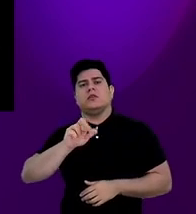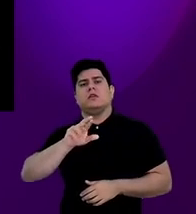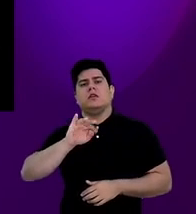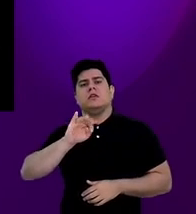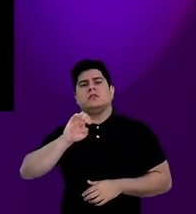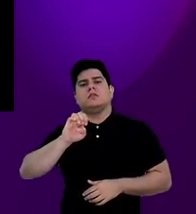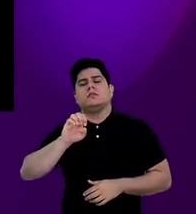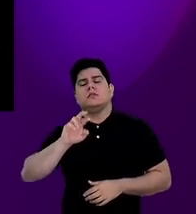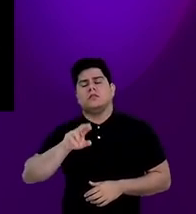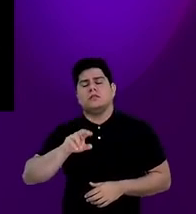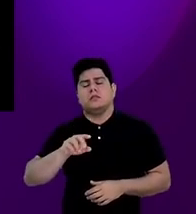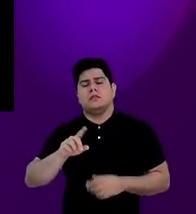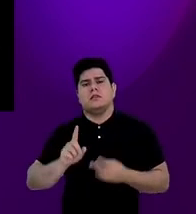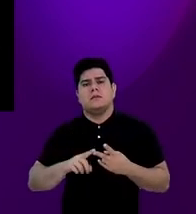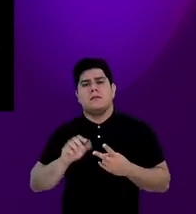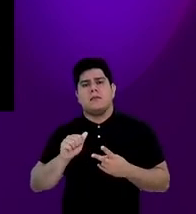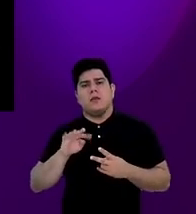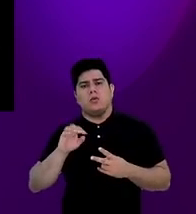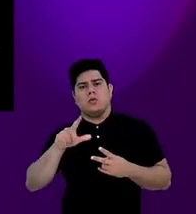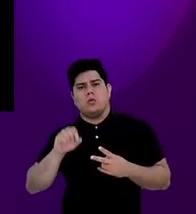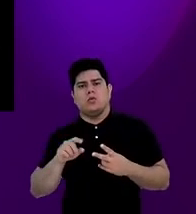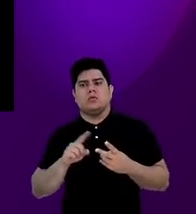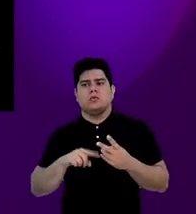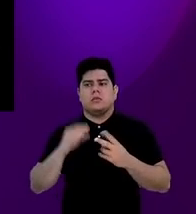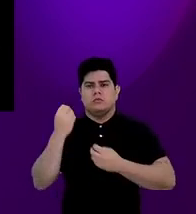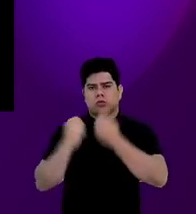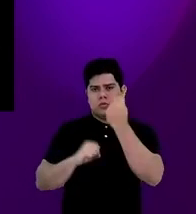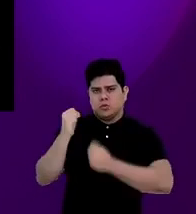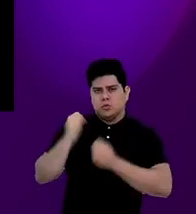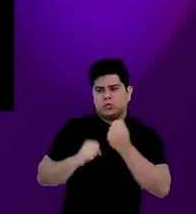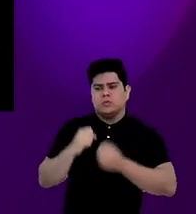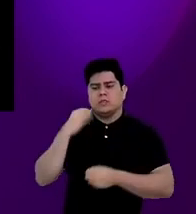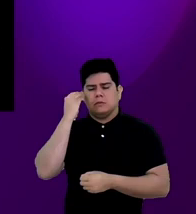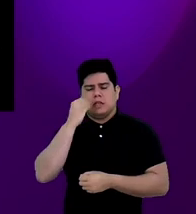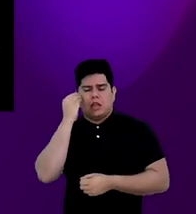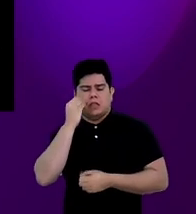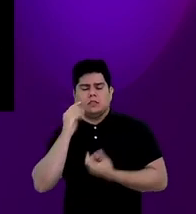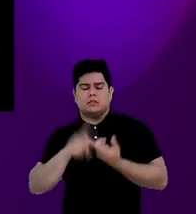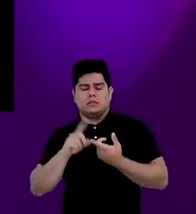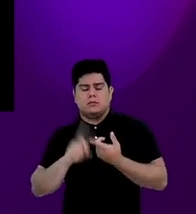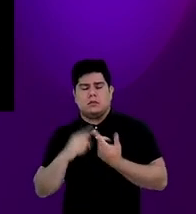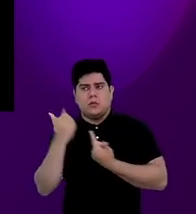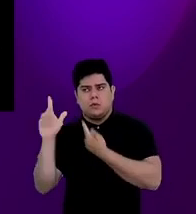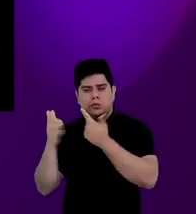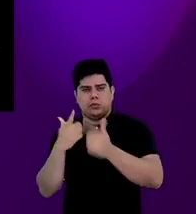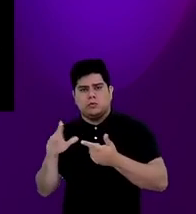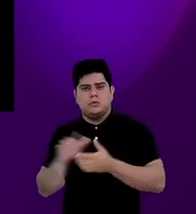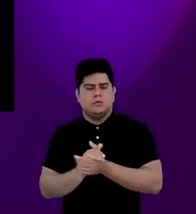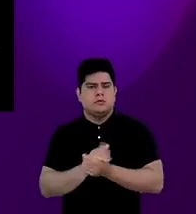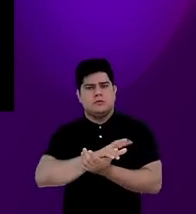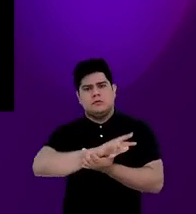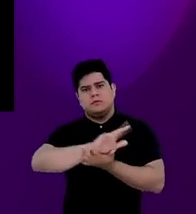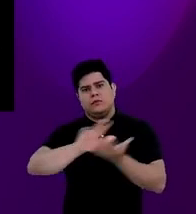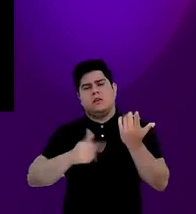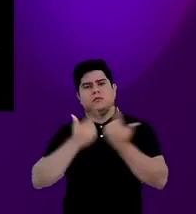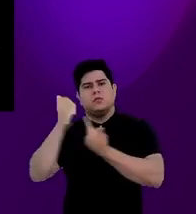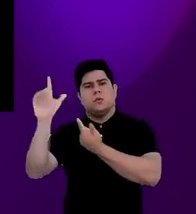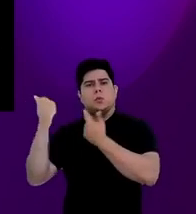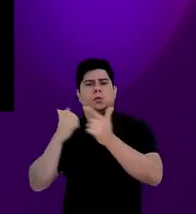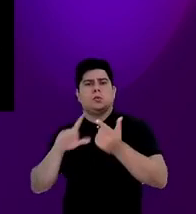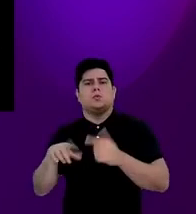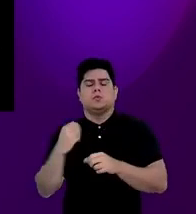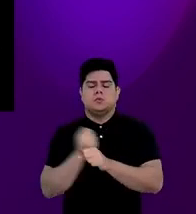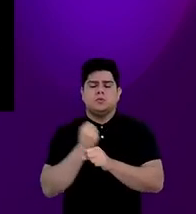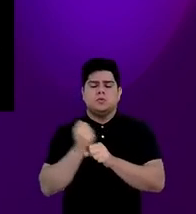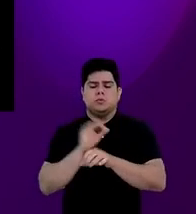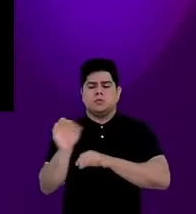autólogo da indústria, mas experiências com CAR-T acadêmico e uma série de outras modalidades de construção